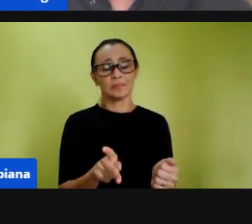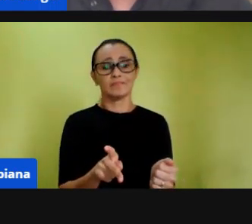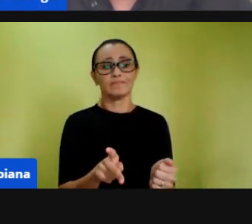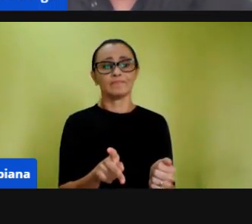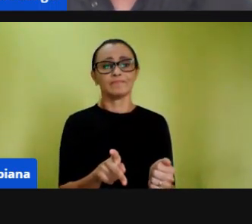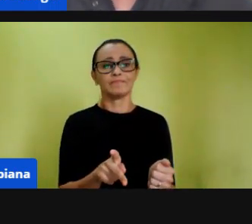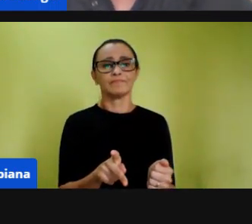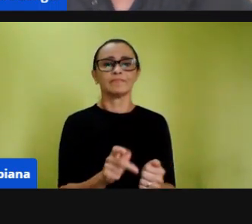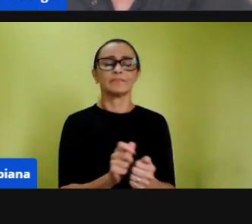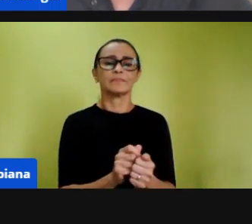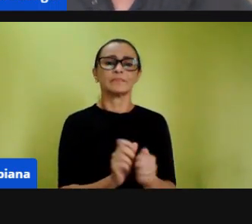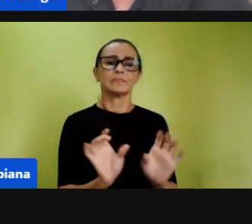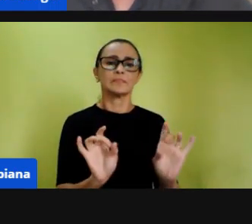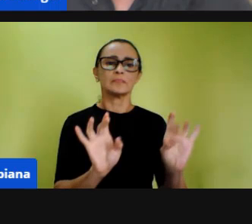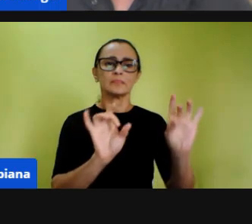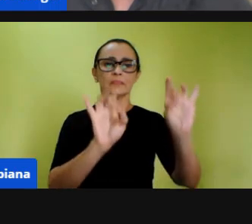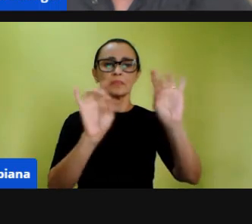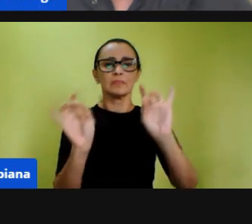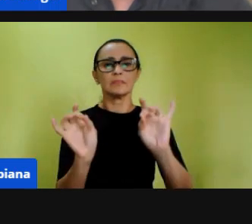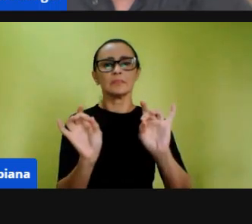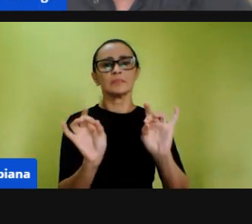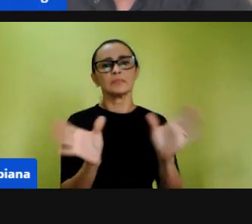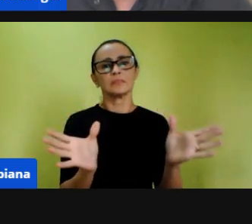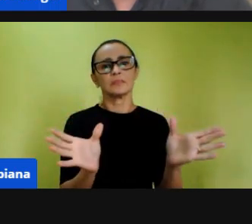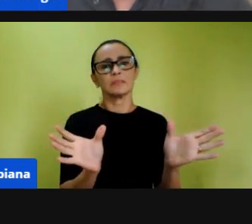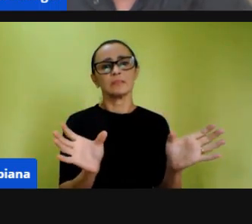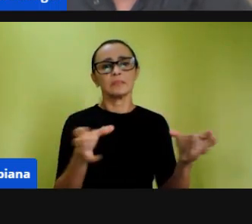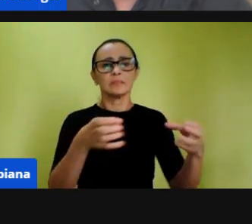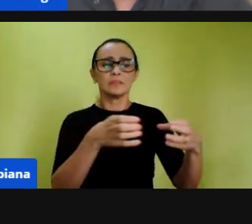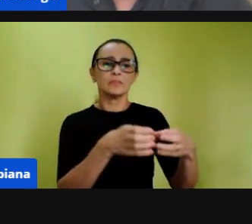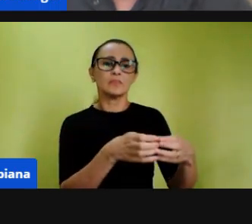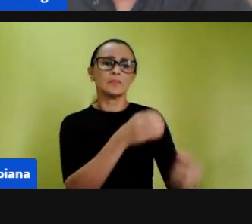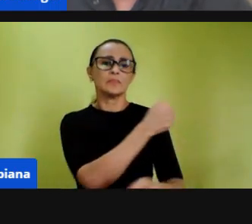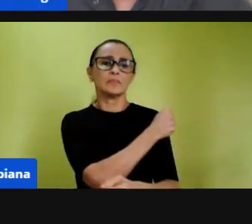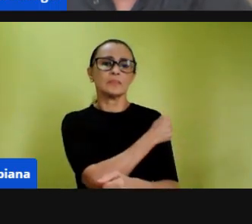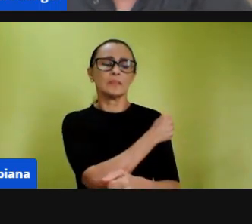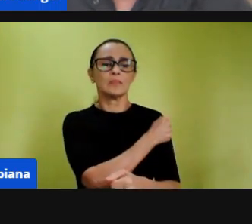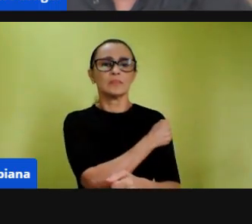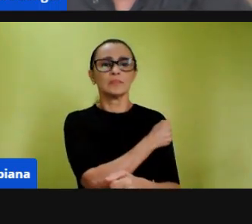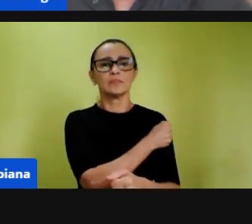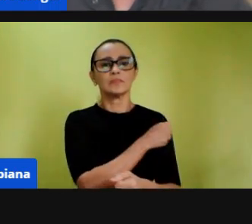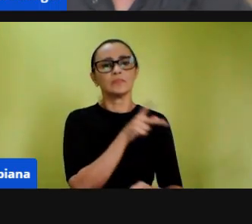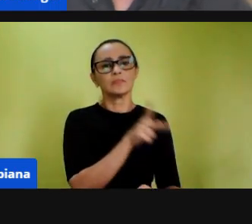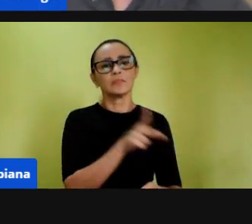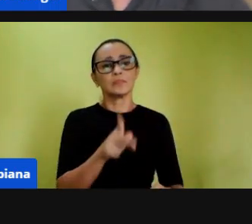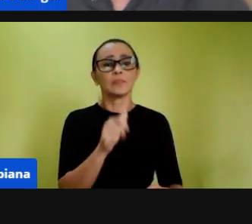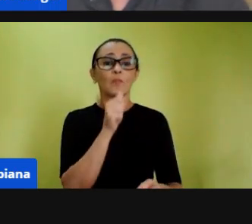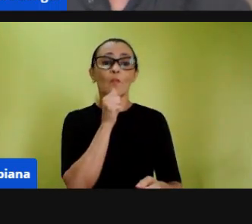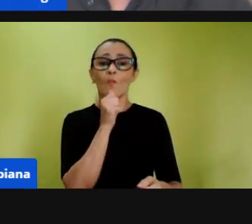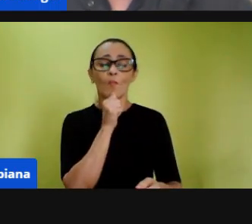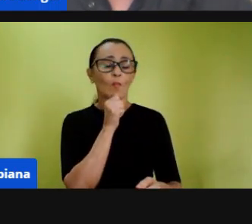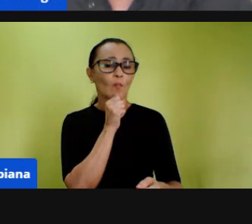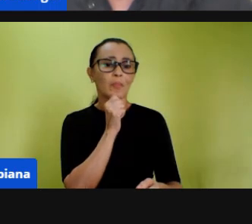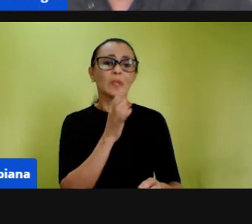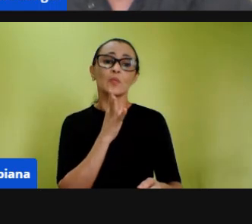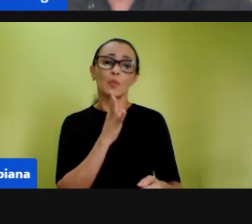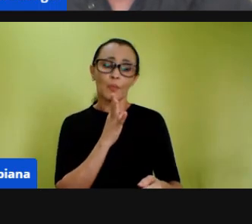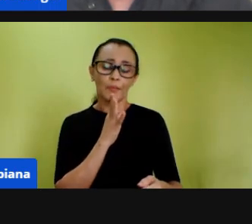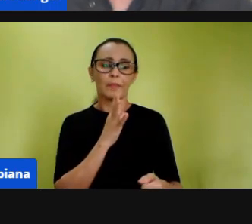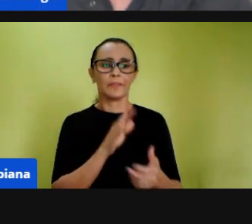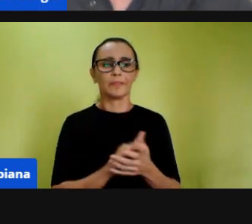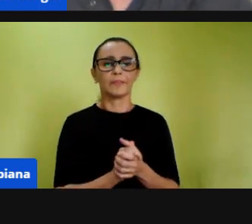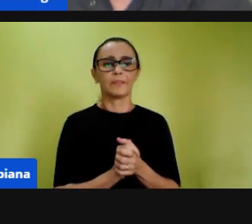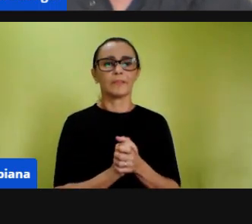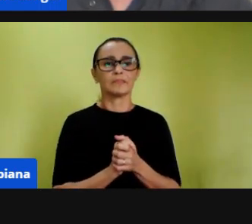essas turmas que nós, professores, não tivemos o contato, não conhecemos efetivamente.